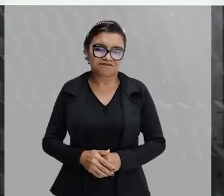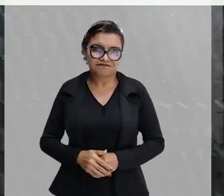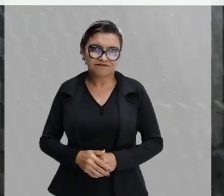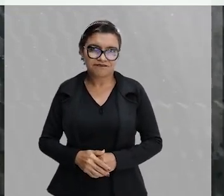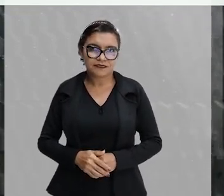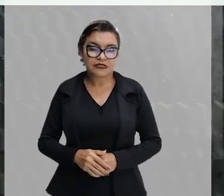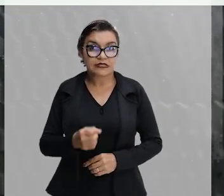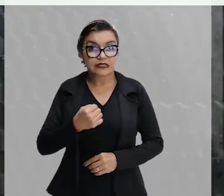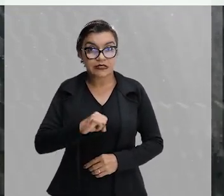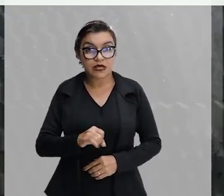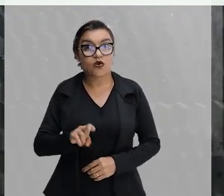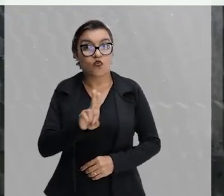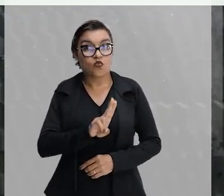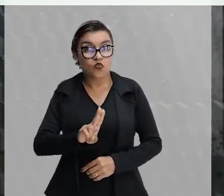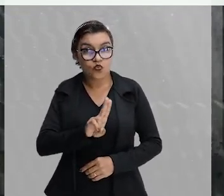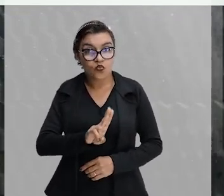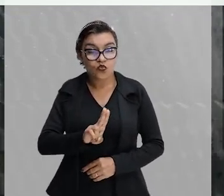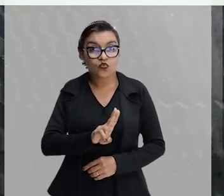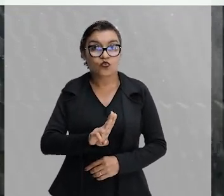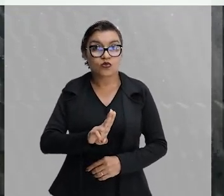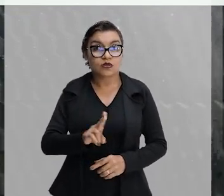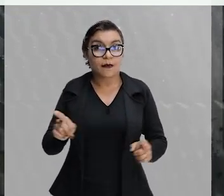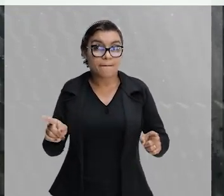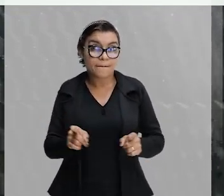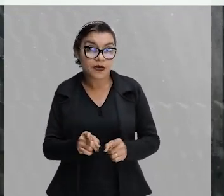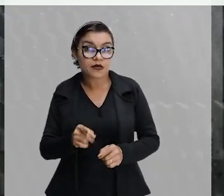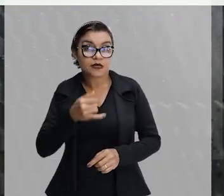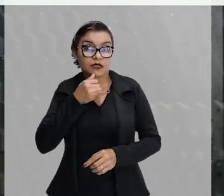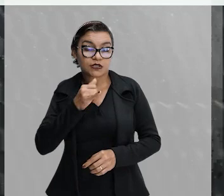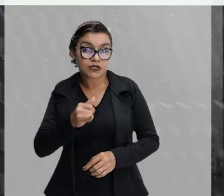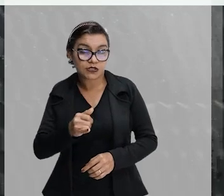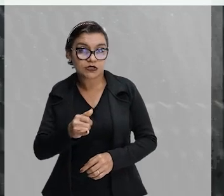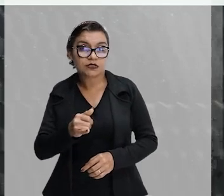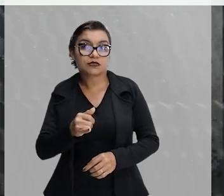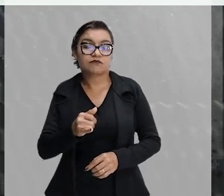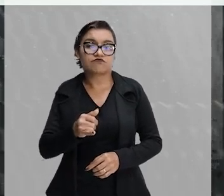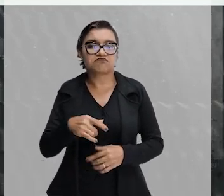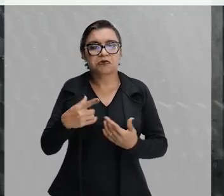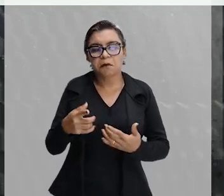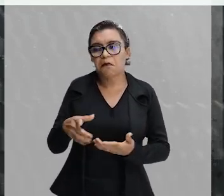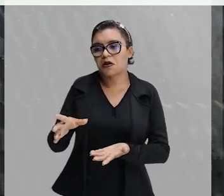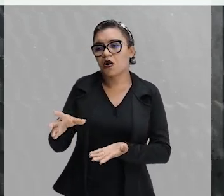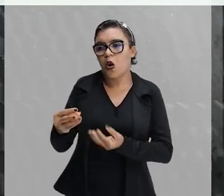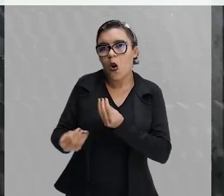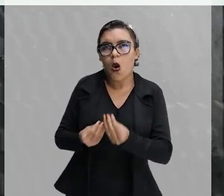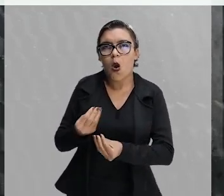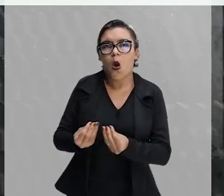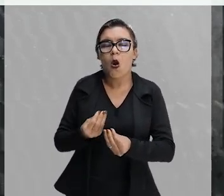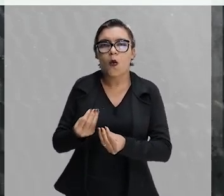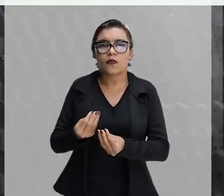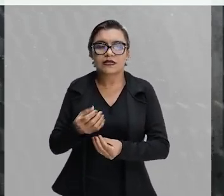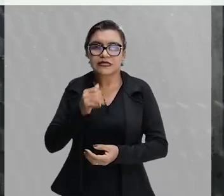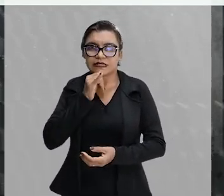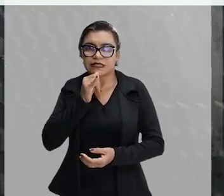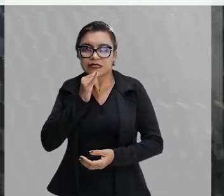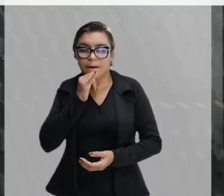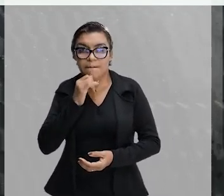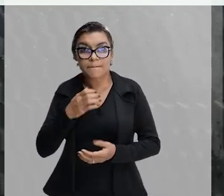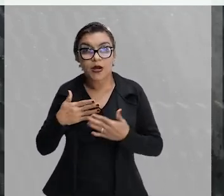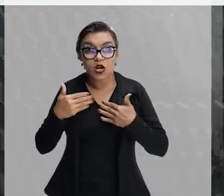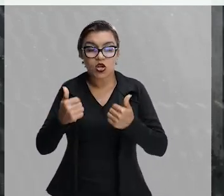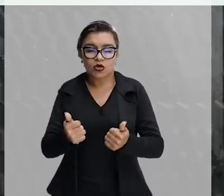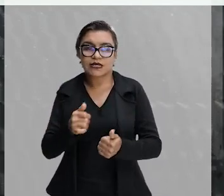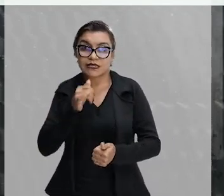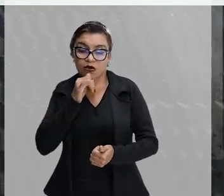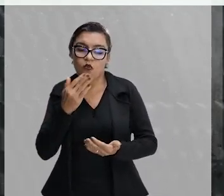ela vai gastar menos energia, ela vai utilizar um modelo que para ela vai ser mais satisfatório de gasto de energia, que no caso é o equilíbrio.